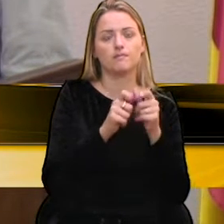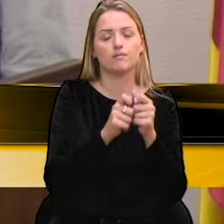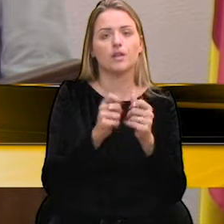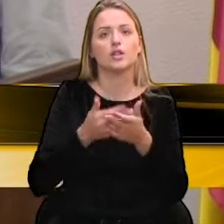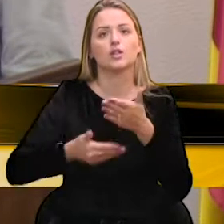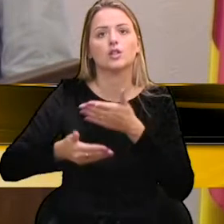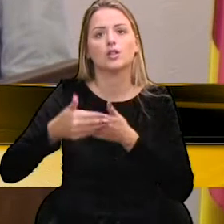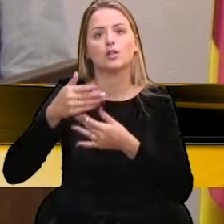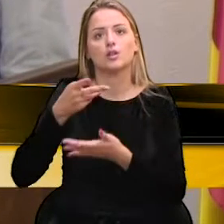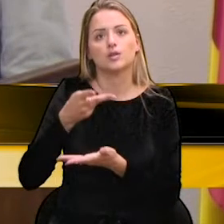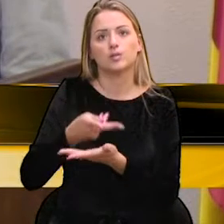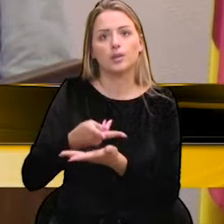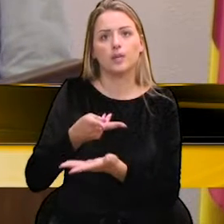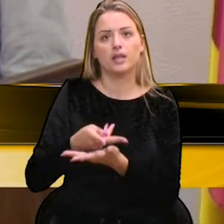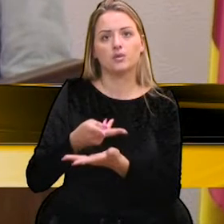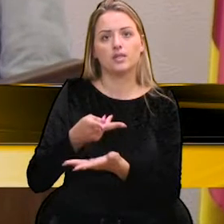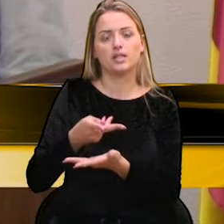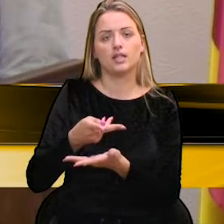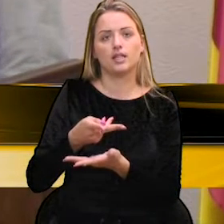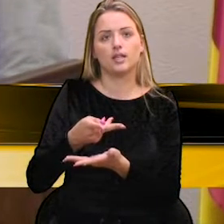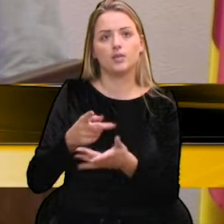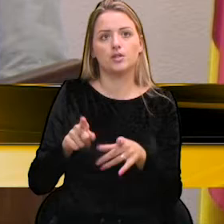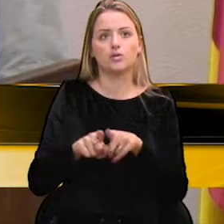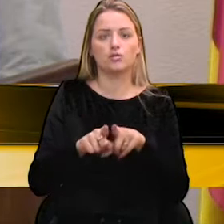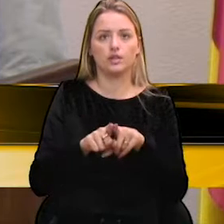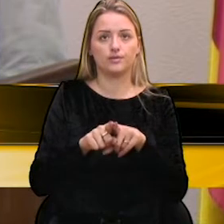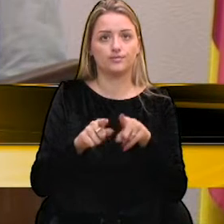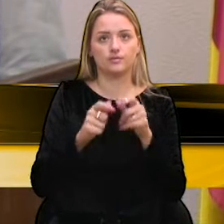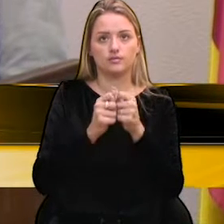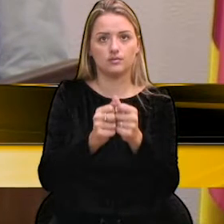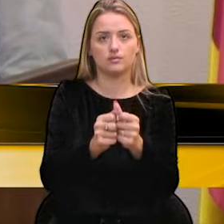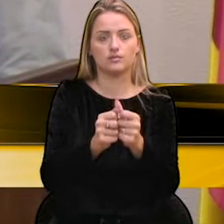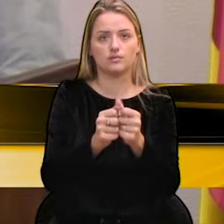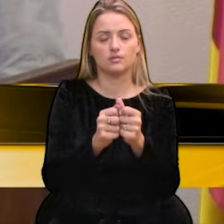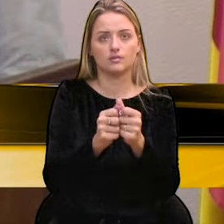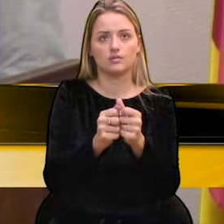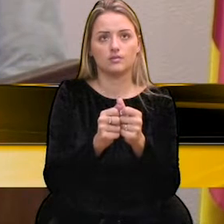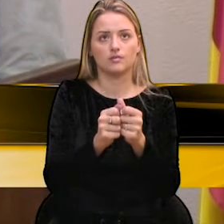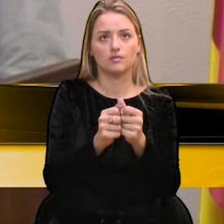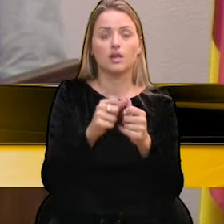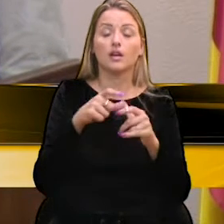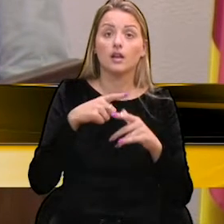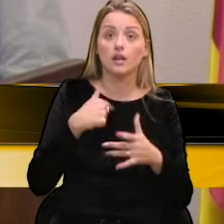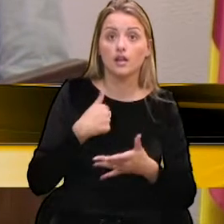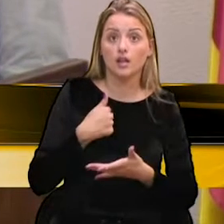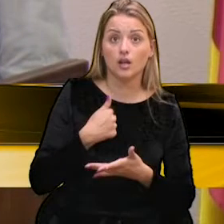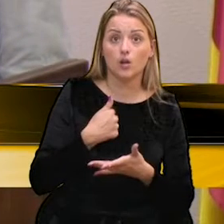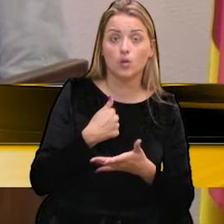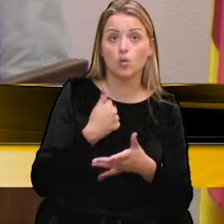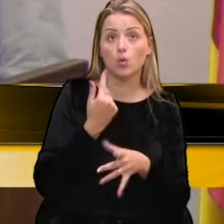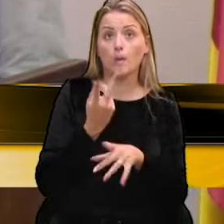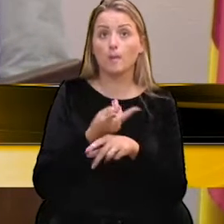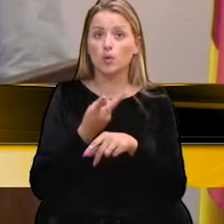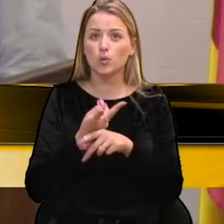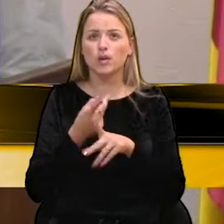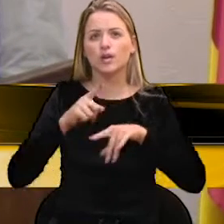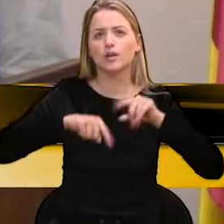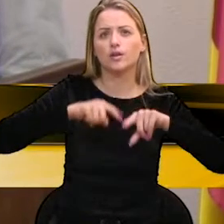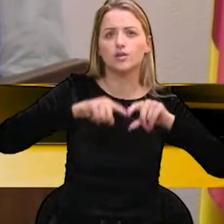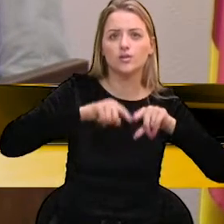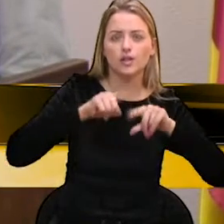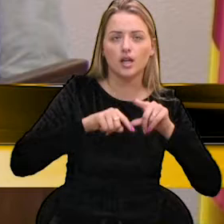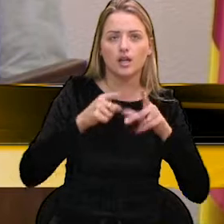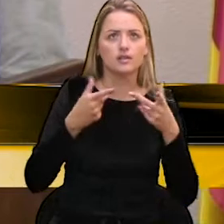produção, onde que até os nossos produtores rurais estão indo buscar, assim, atividade